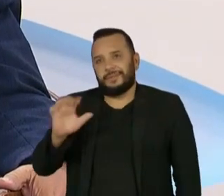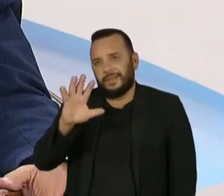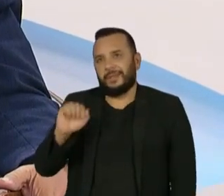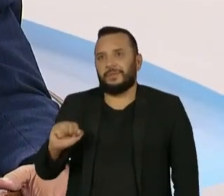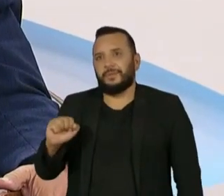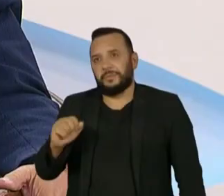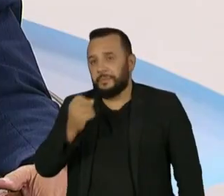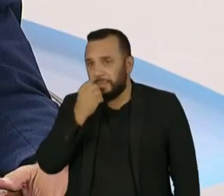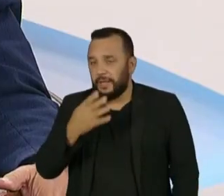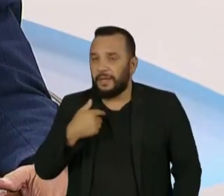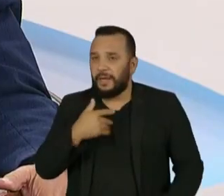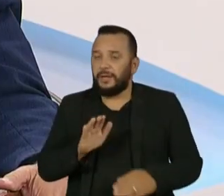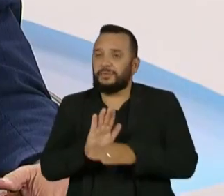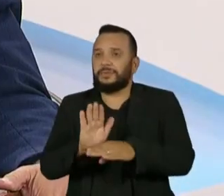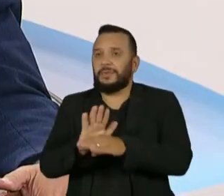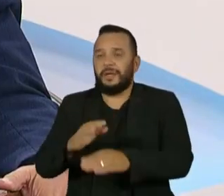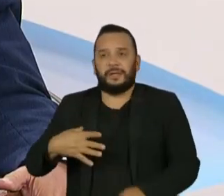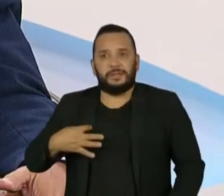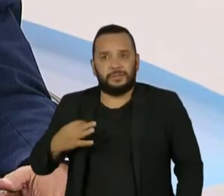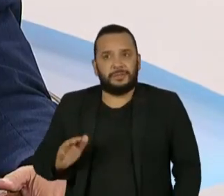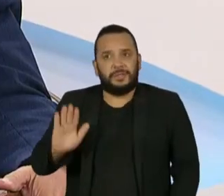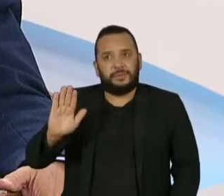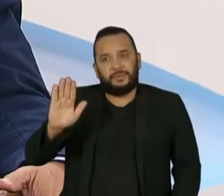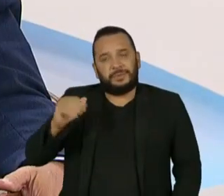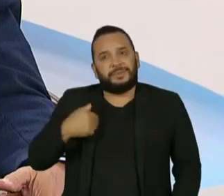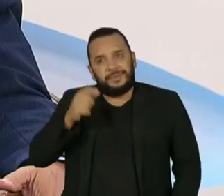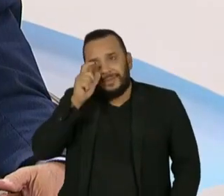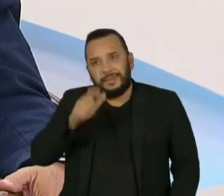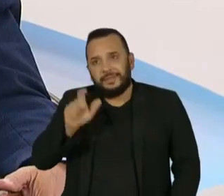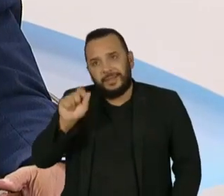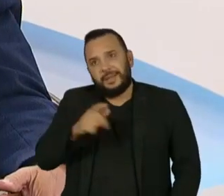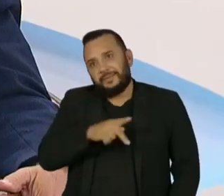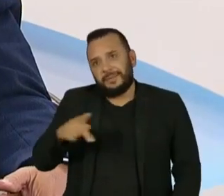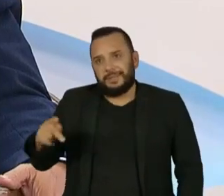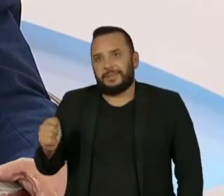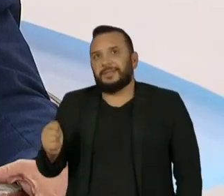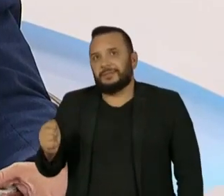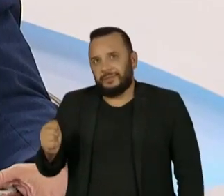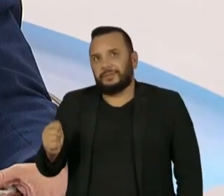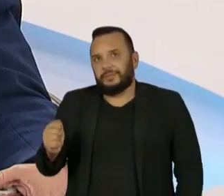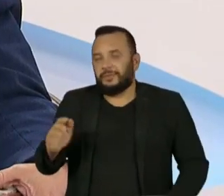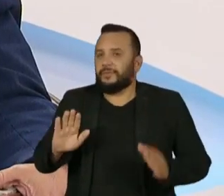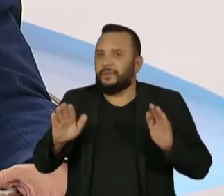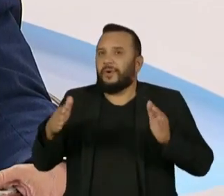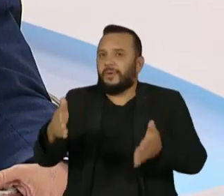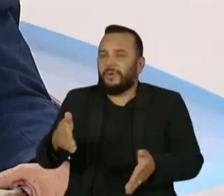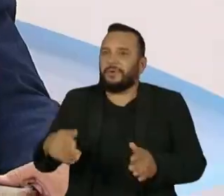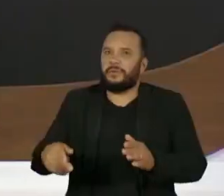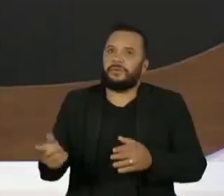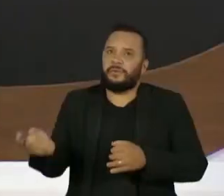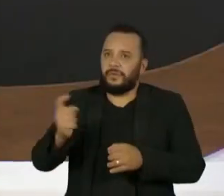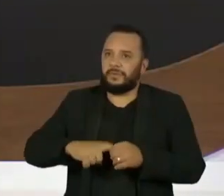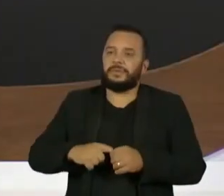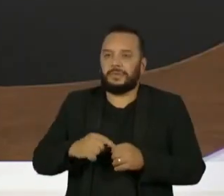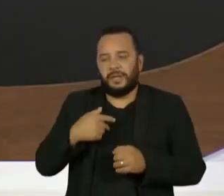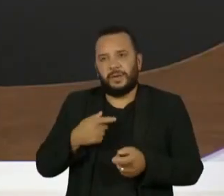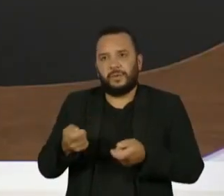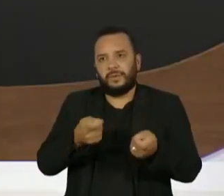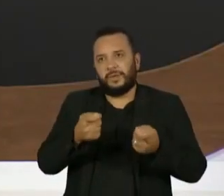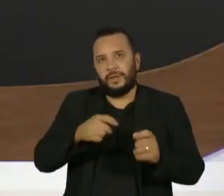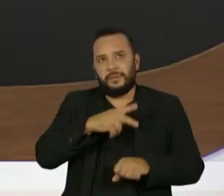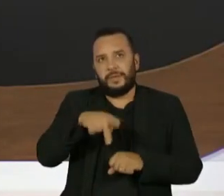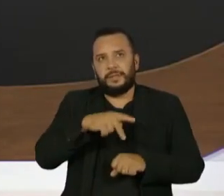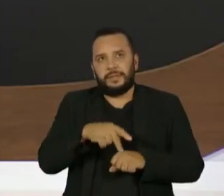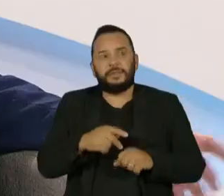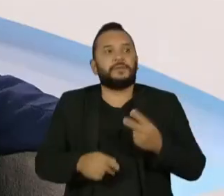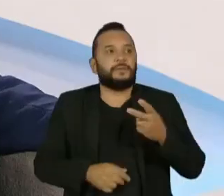ajudarmos a candidatura que nos interessa, que é a de presidente da República, para voltarmos a governar o país. Então é 24 de olho em 26.